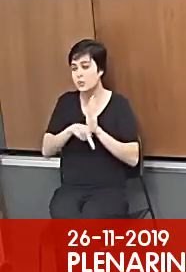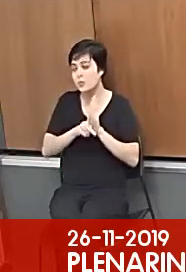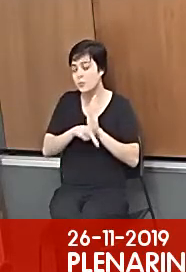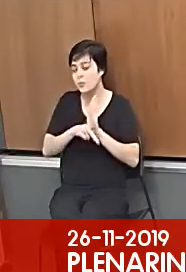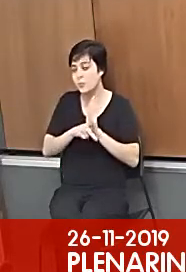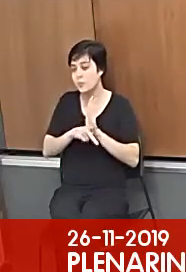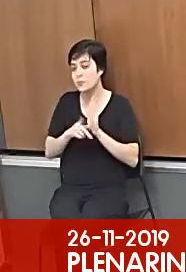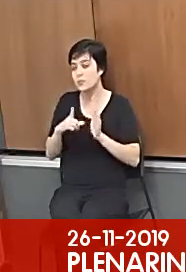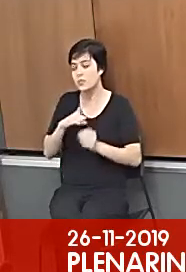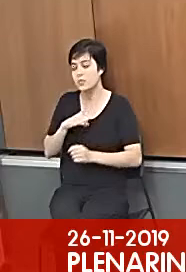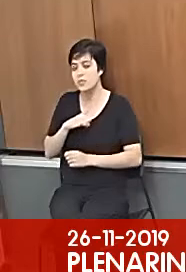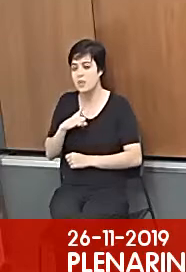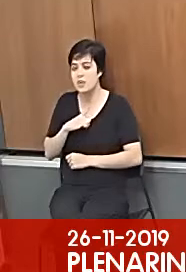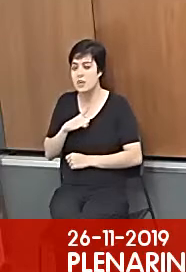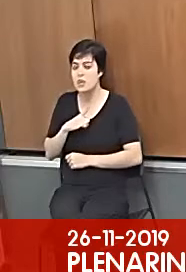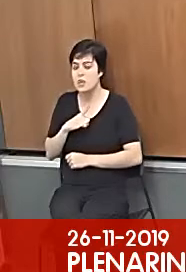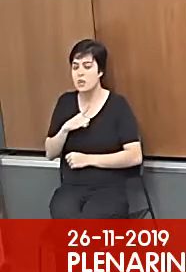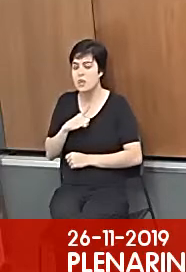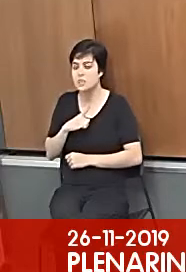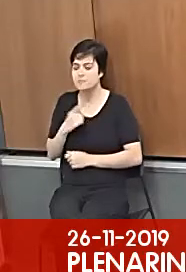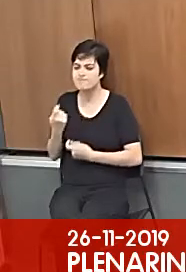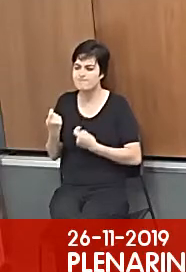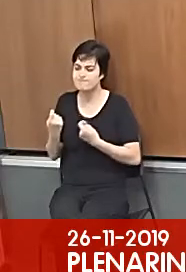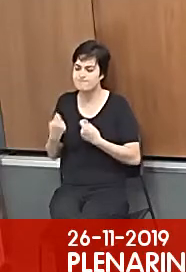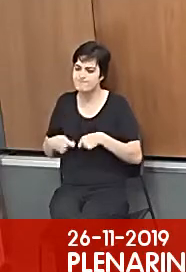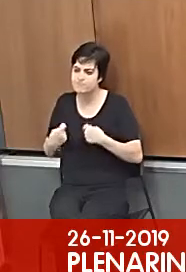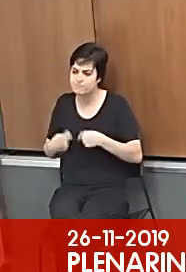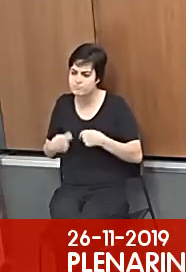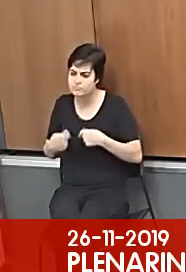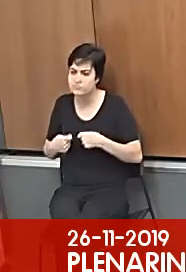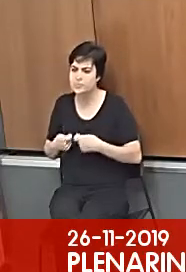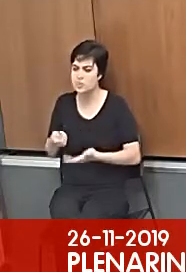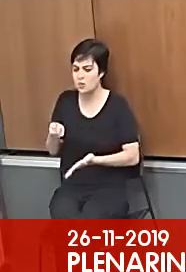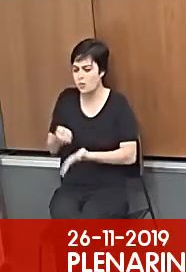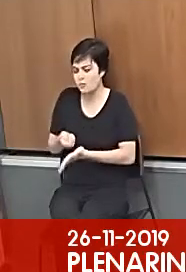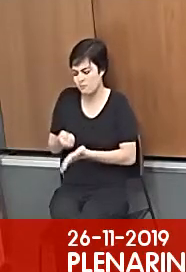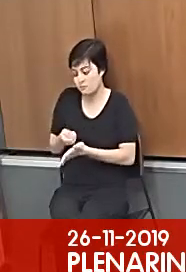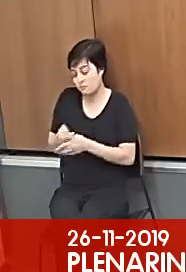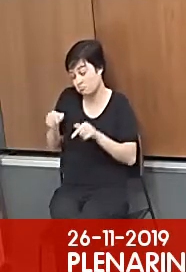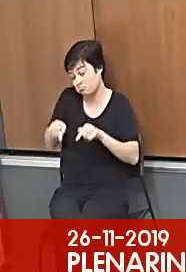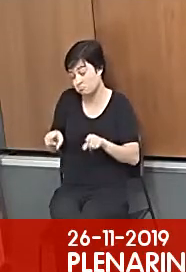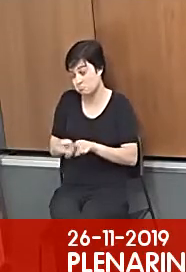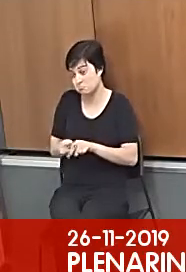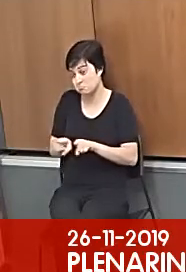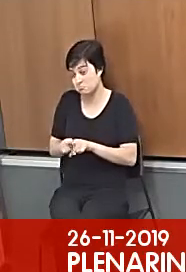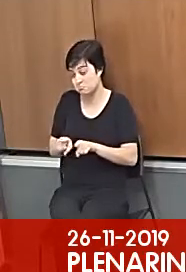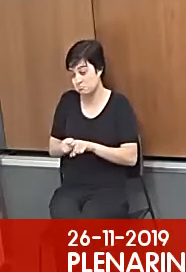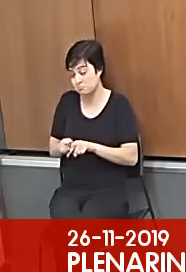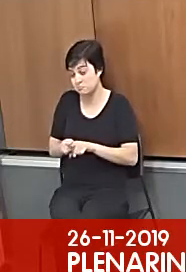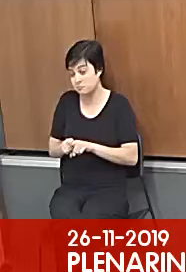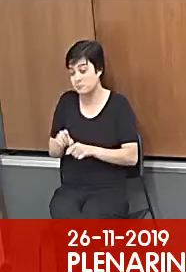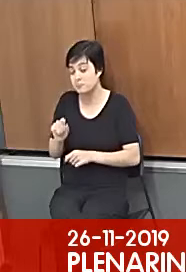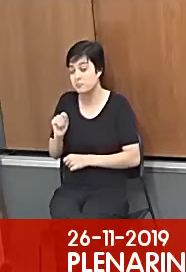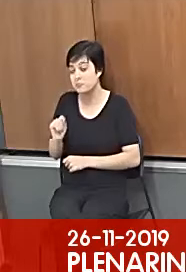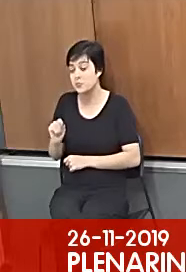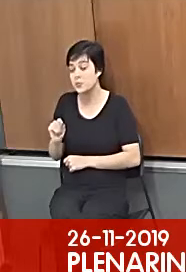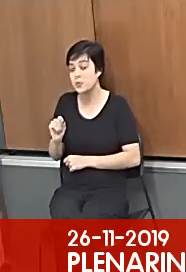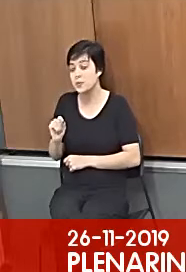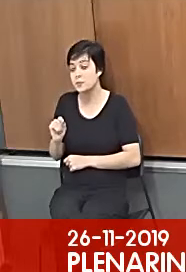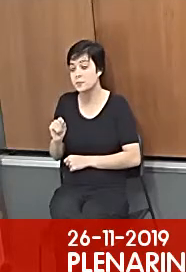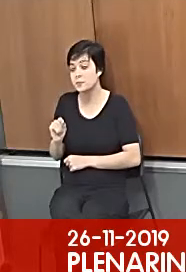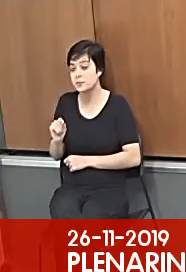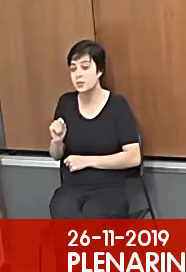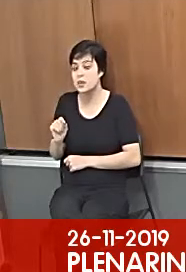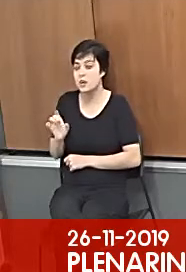ele demanda algo que nós temos também cobrado nessa comissão, caro presidente.